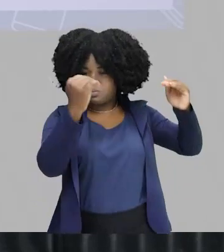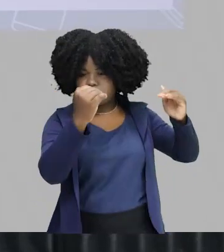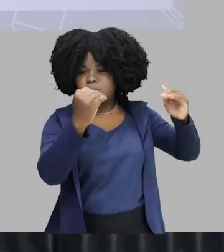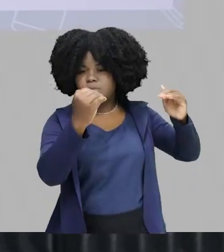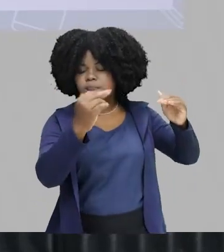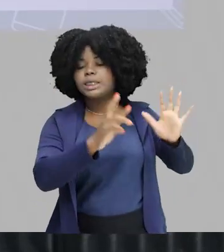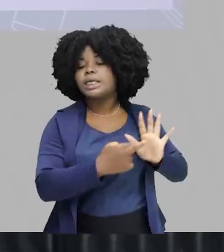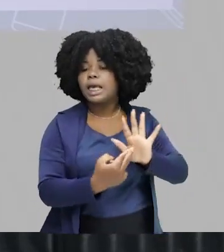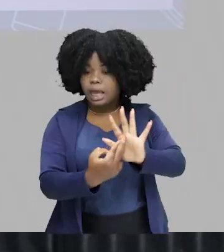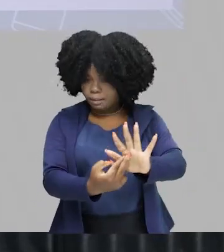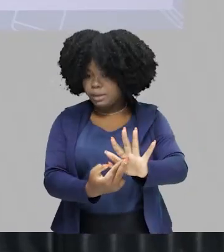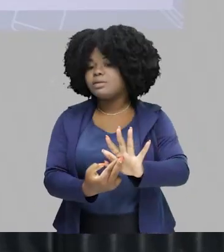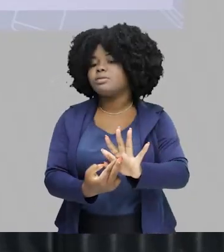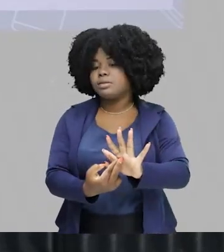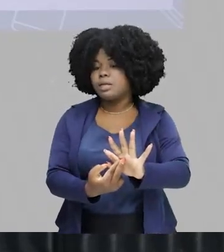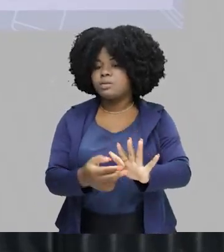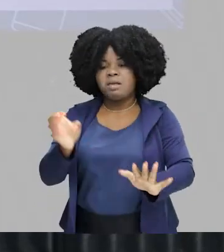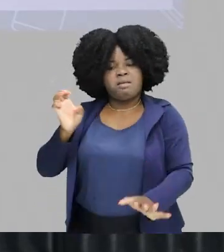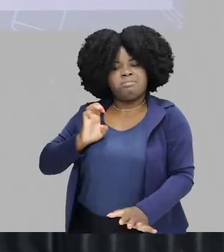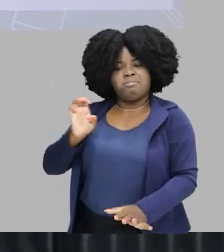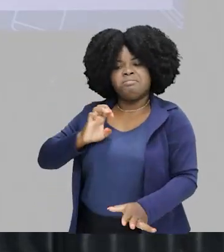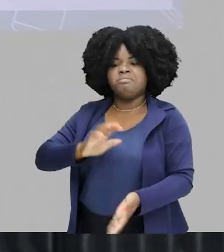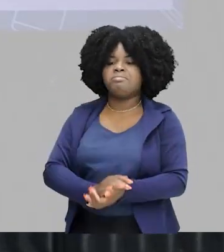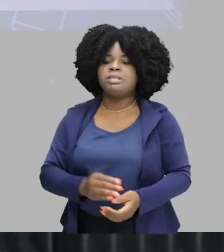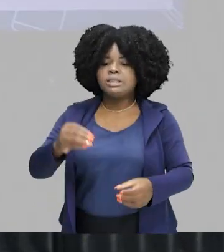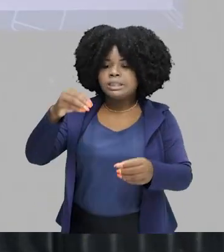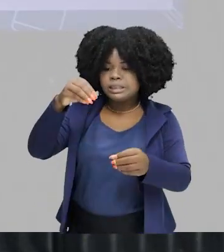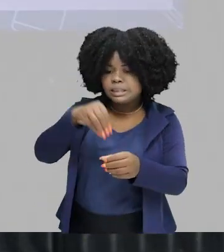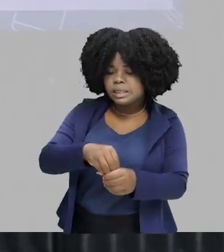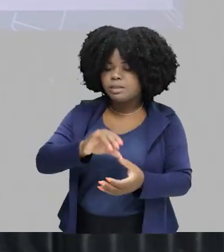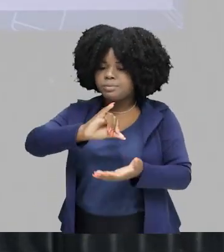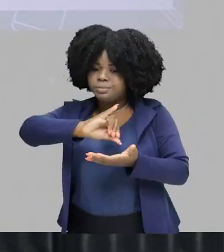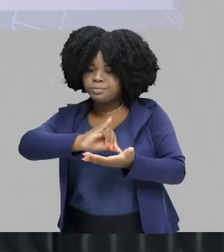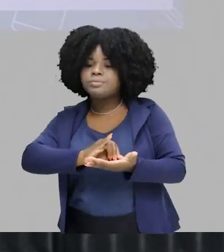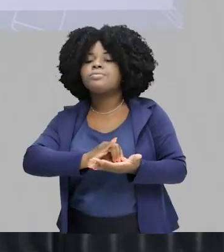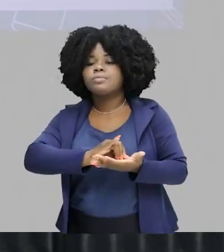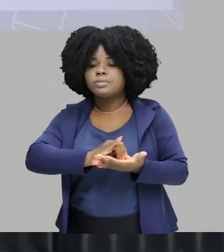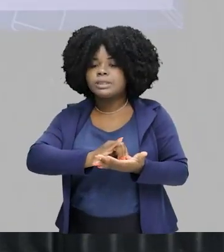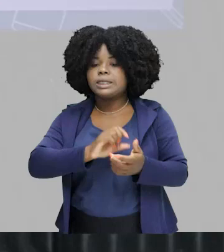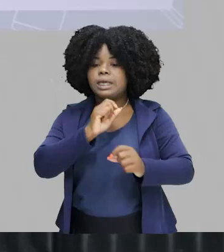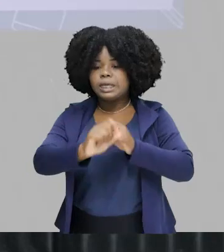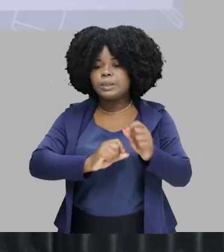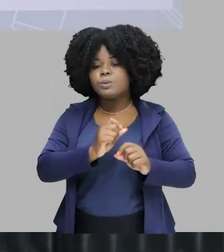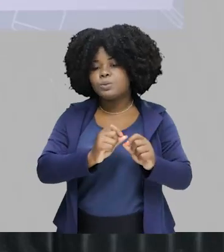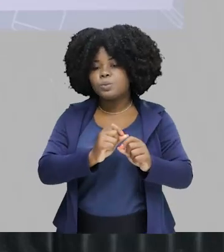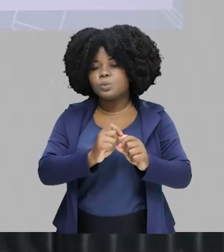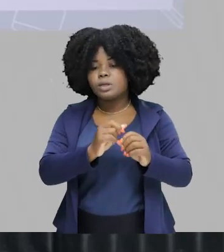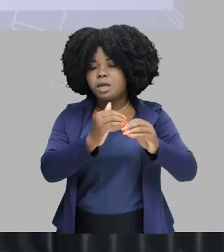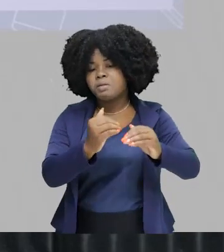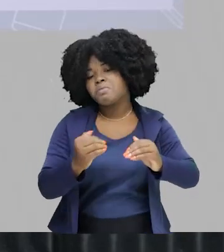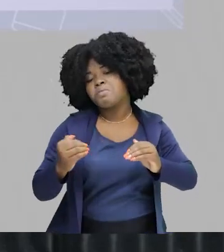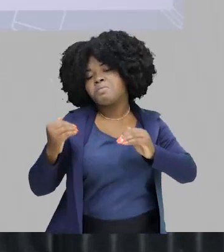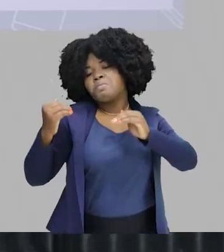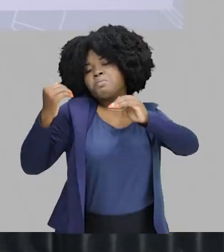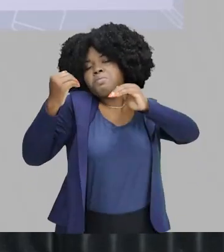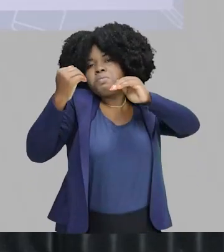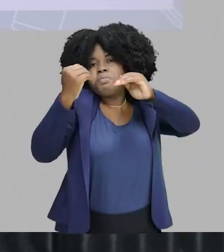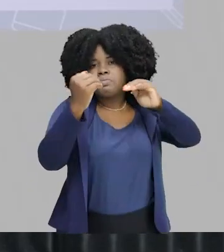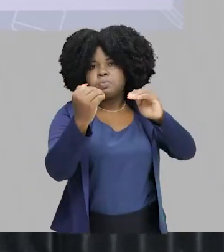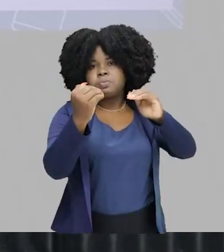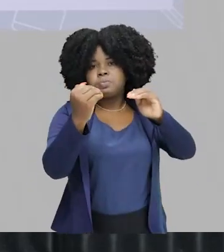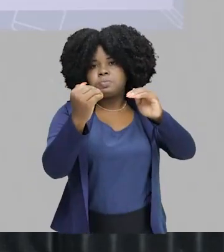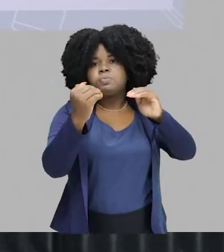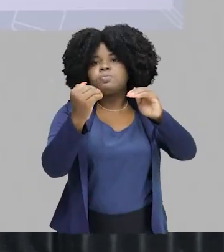burguesia. E dentro do capitalismo, no sistema capitalista, essa classe é a classe dominante. É aquela que é o topo da